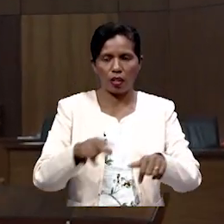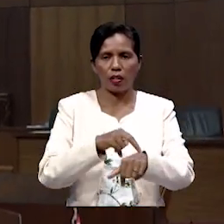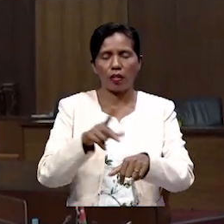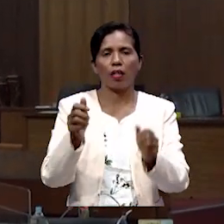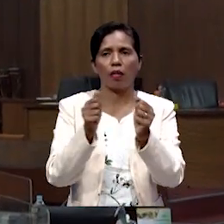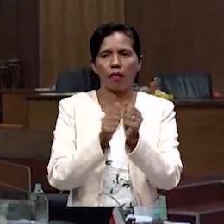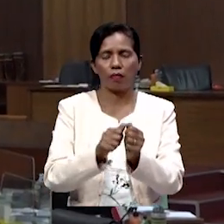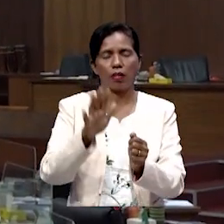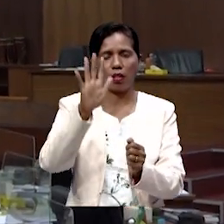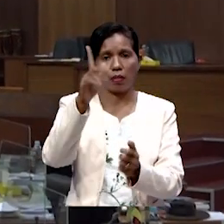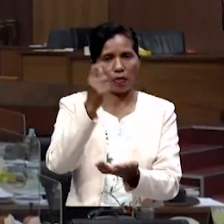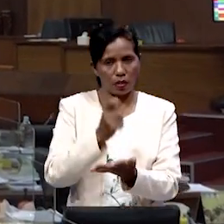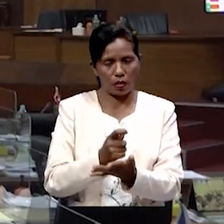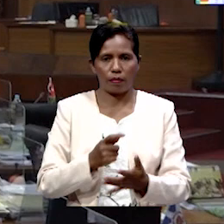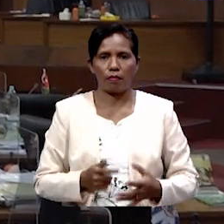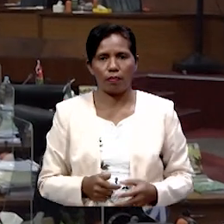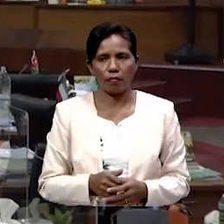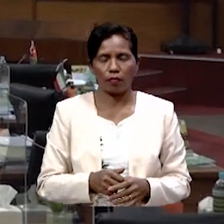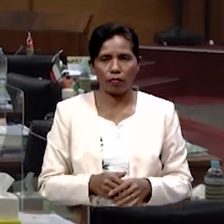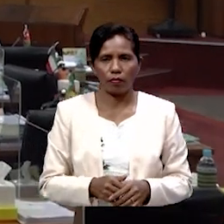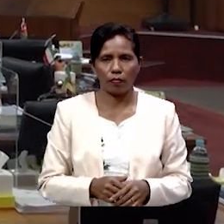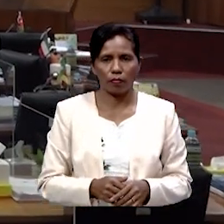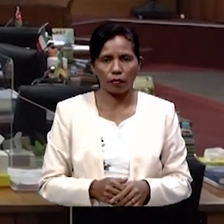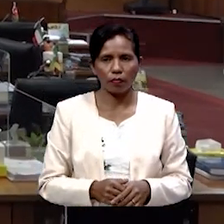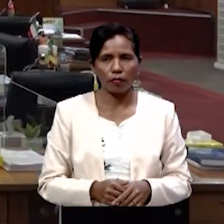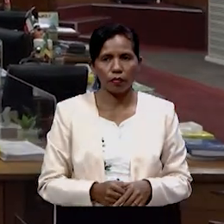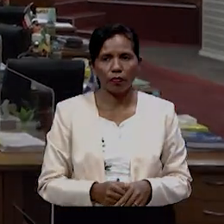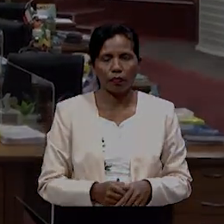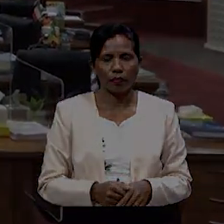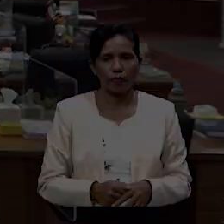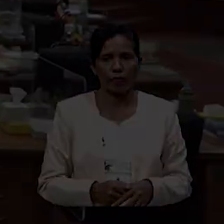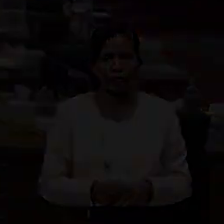Hamutu Krihun Lima. Felicitas Borges, Zaime dos Santos, ZMN.